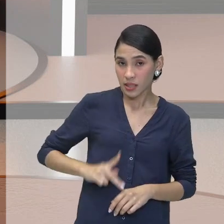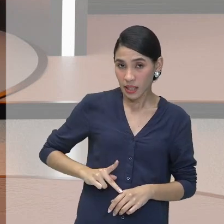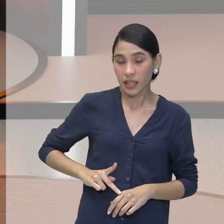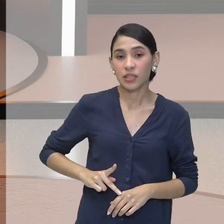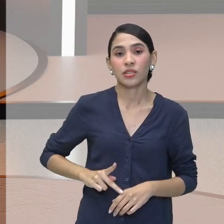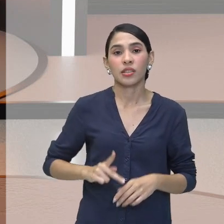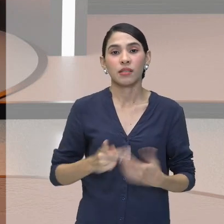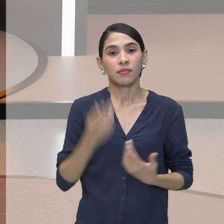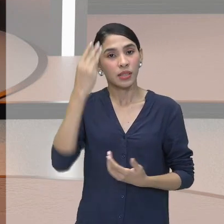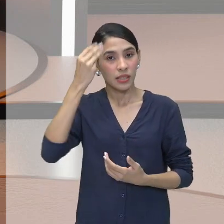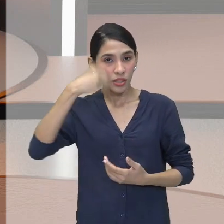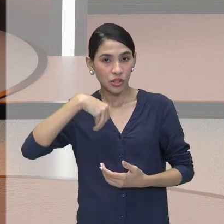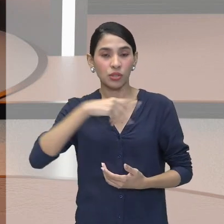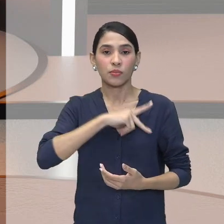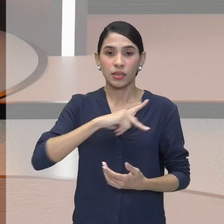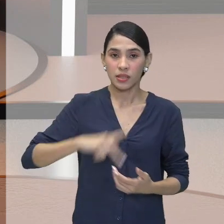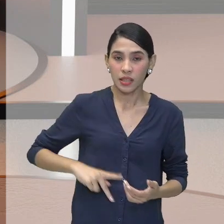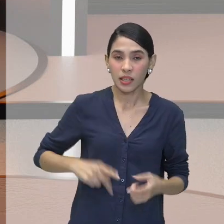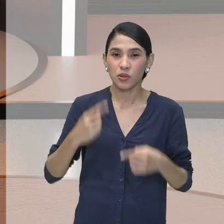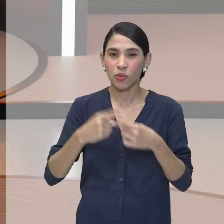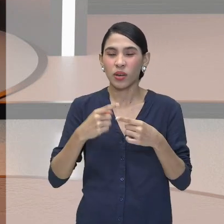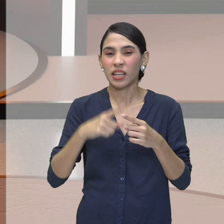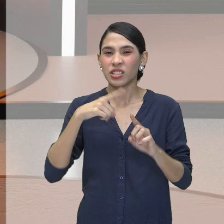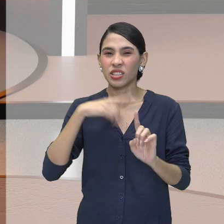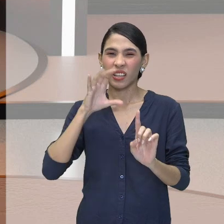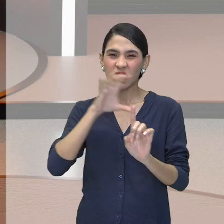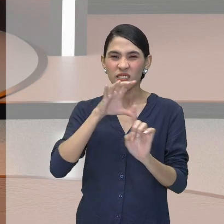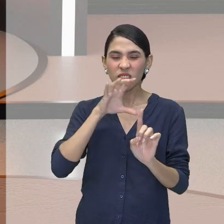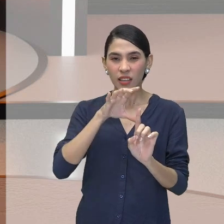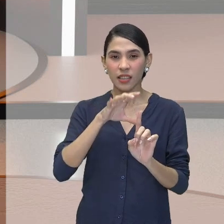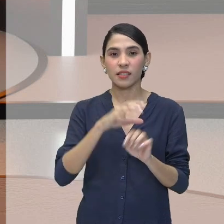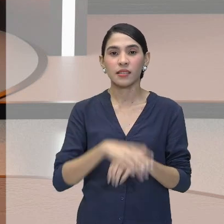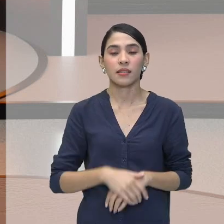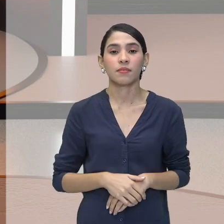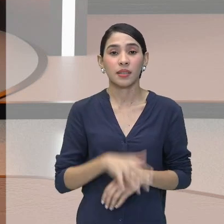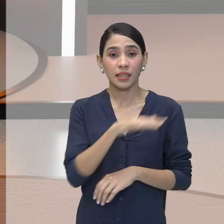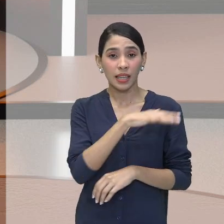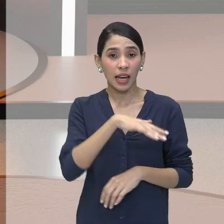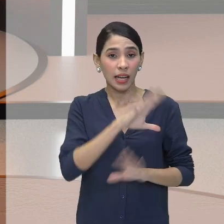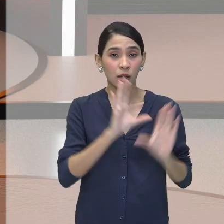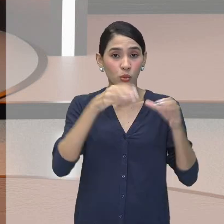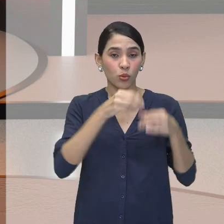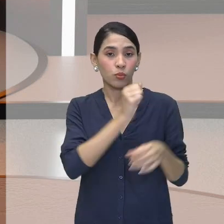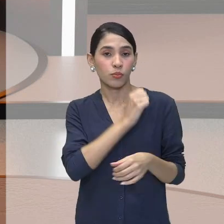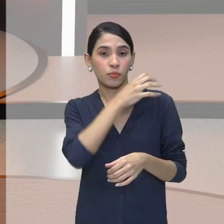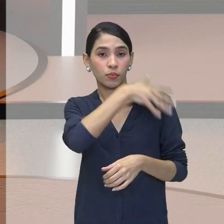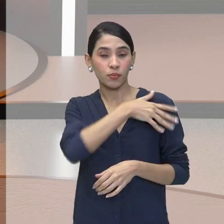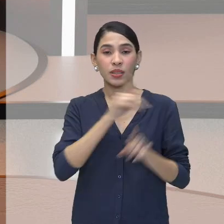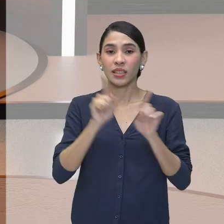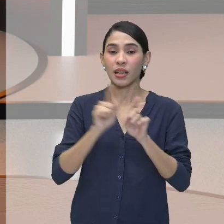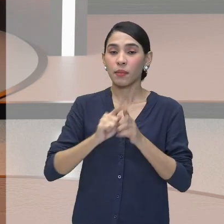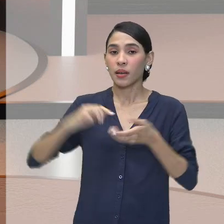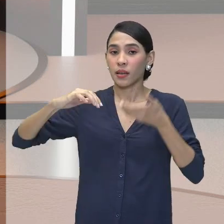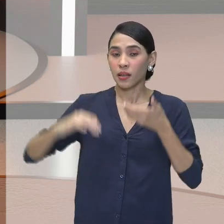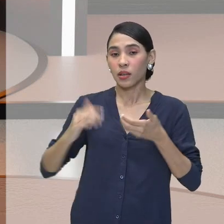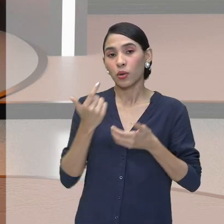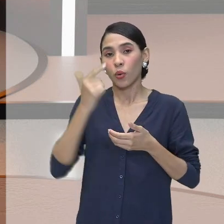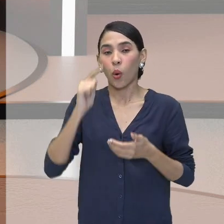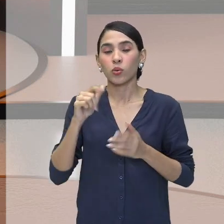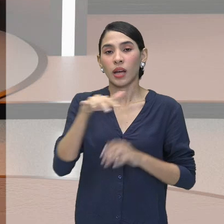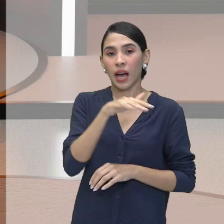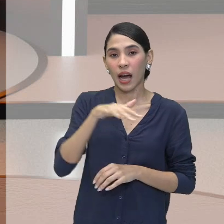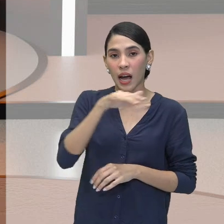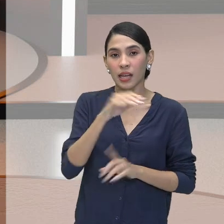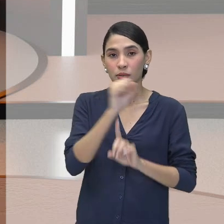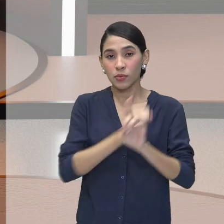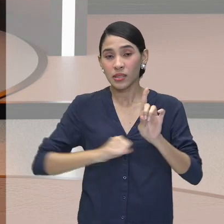abriu mão por conta das pressões, né, tanto da Marinha quanto também do Congresso e de outros setores sociais, de abrir